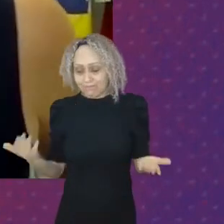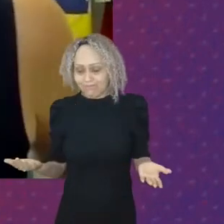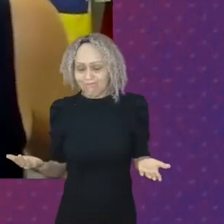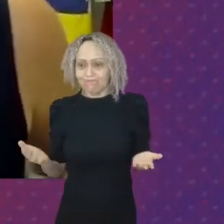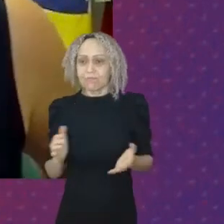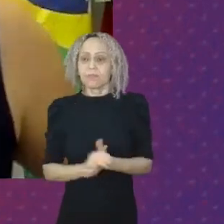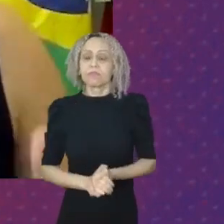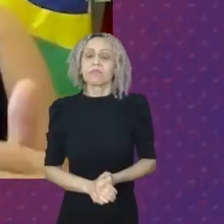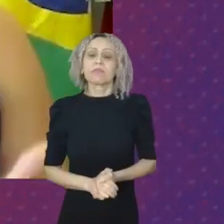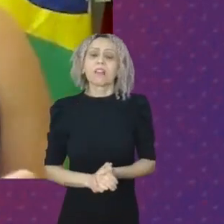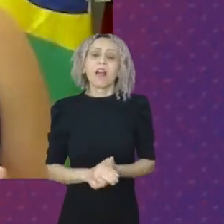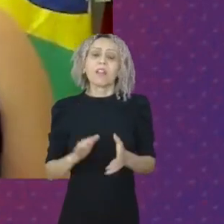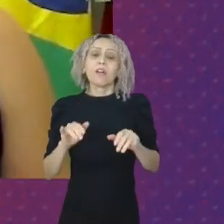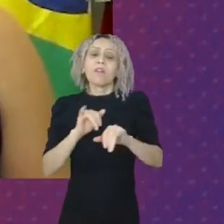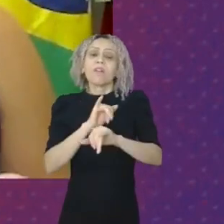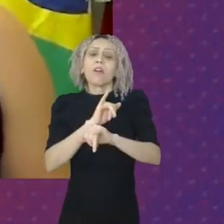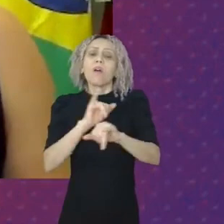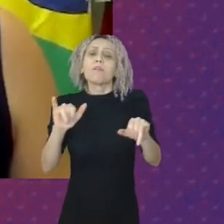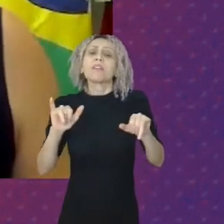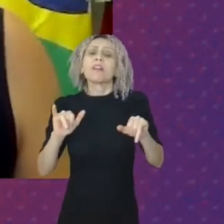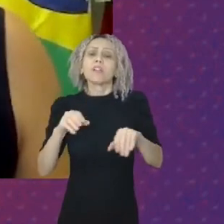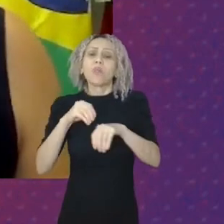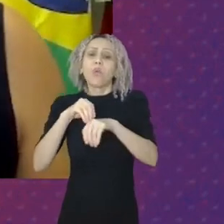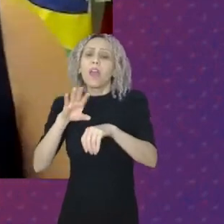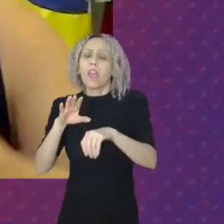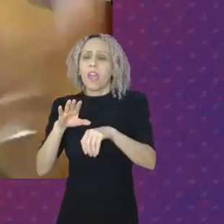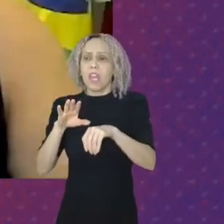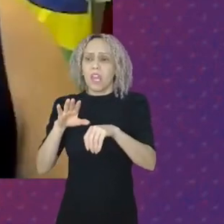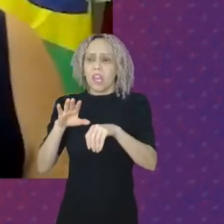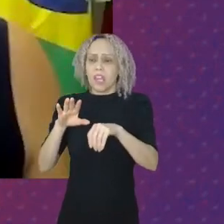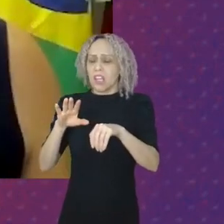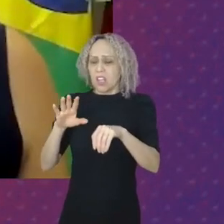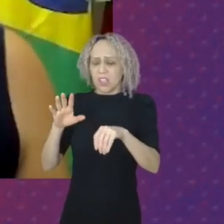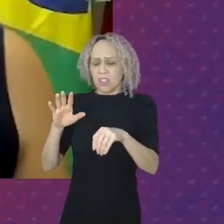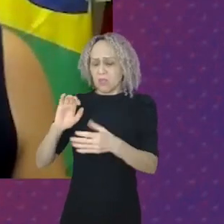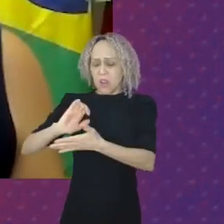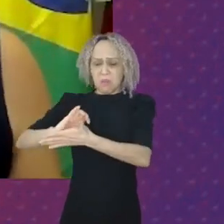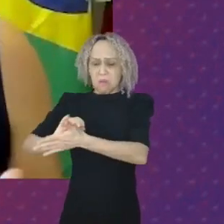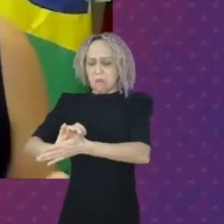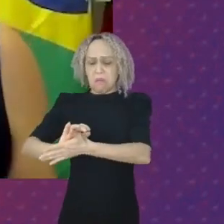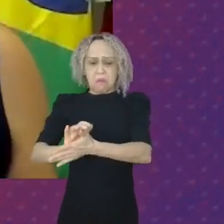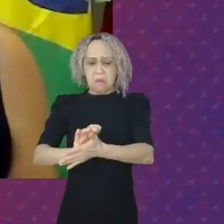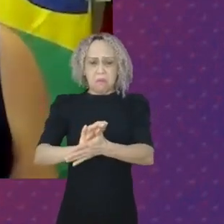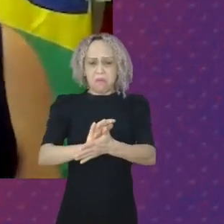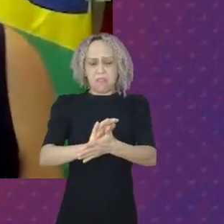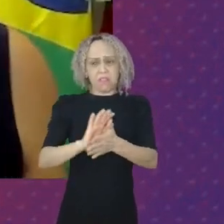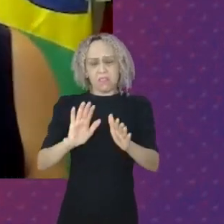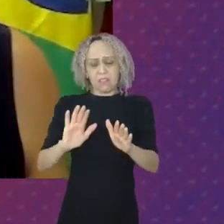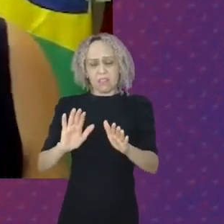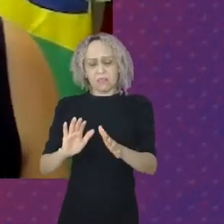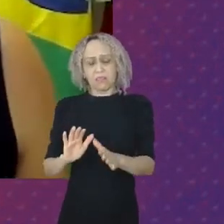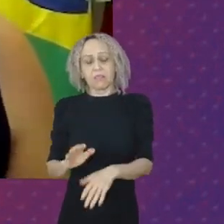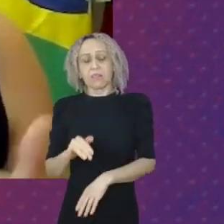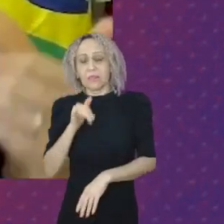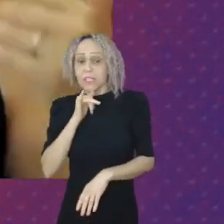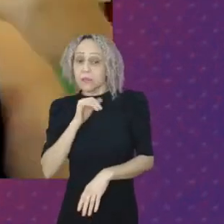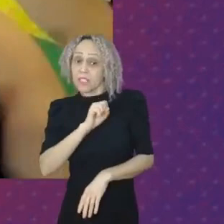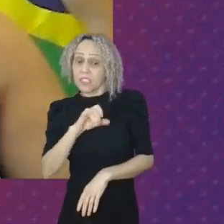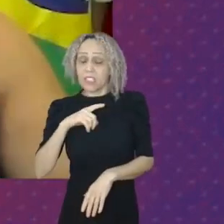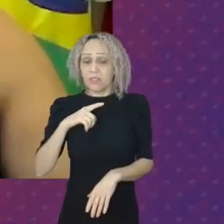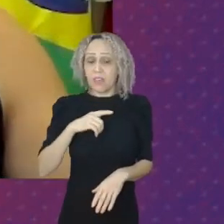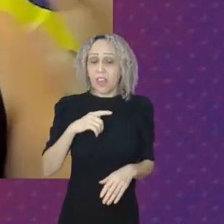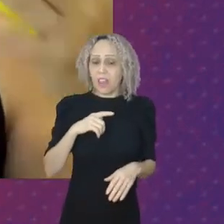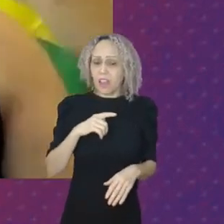uma mensagem excludente de intimidação de outras companheiras que porventura esteja nos assistindo e que